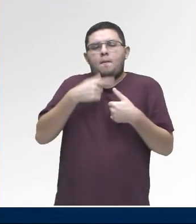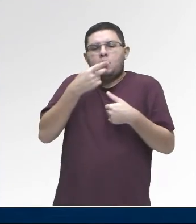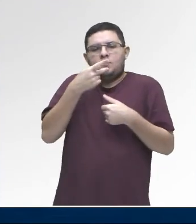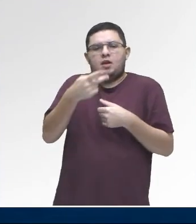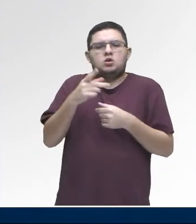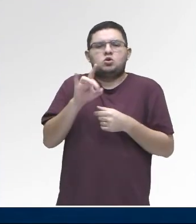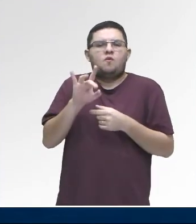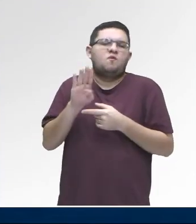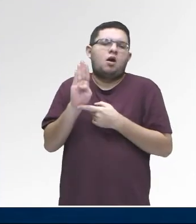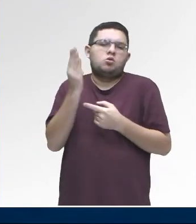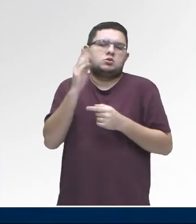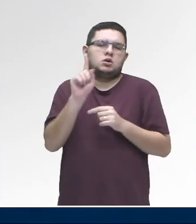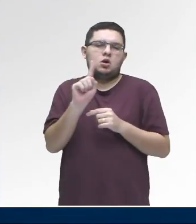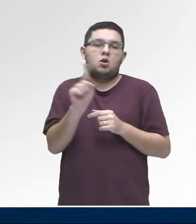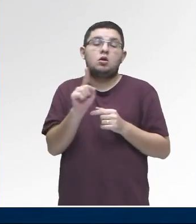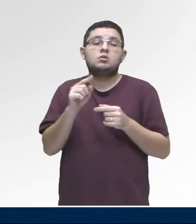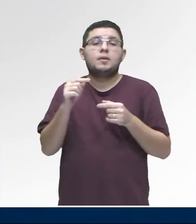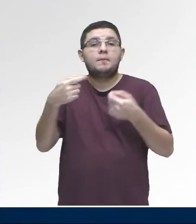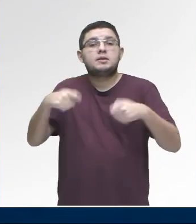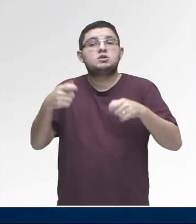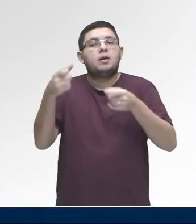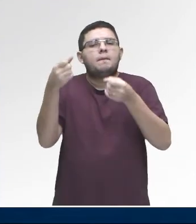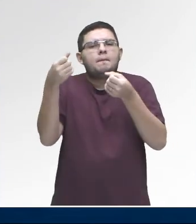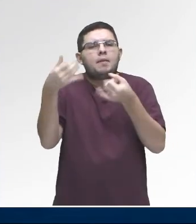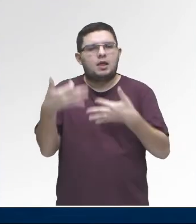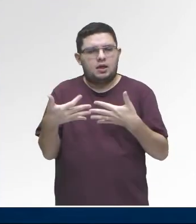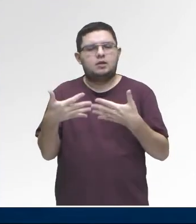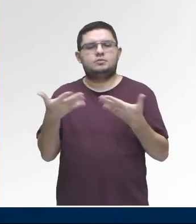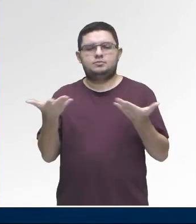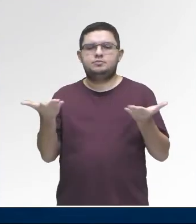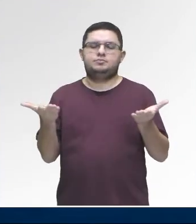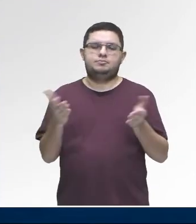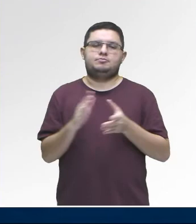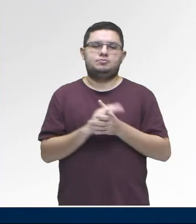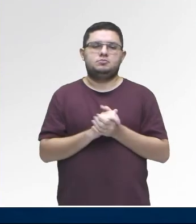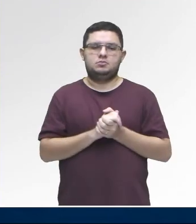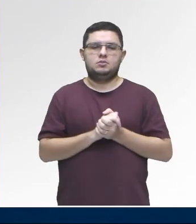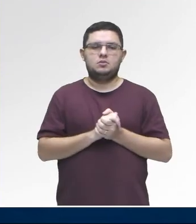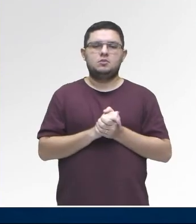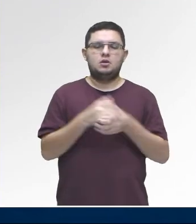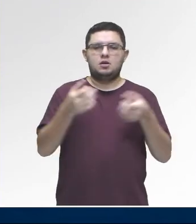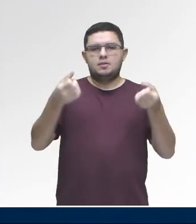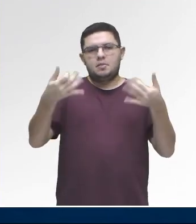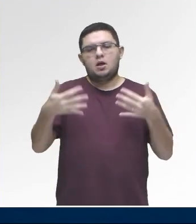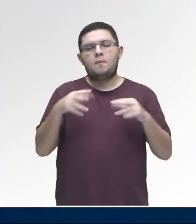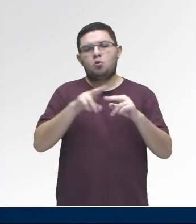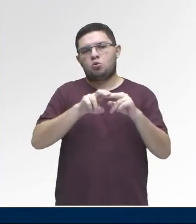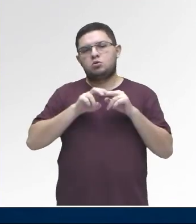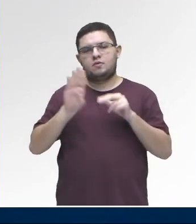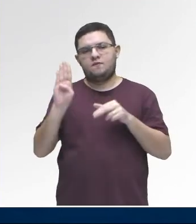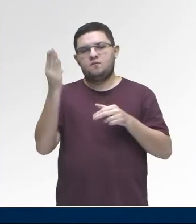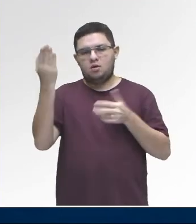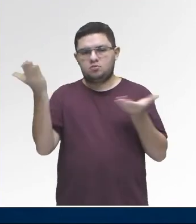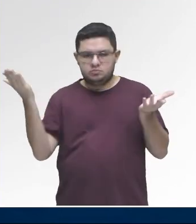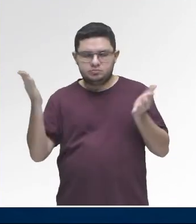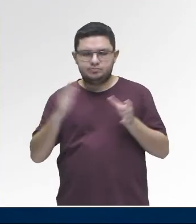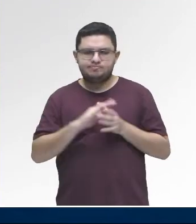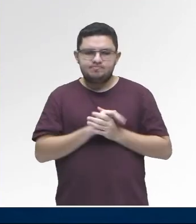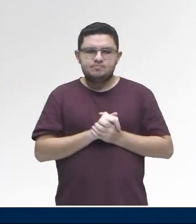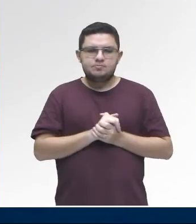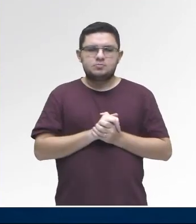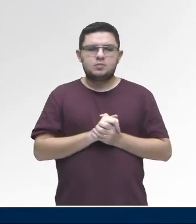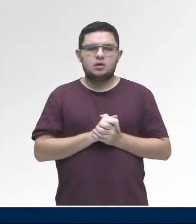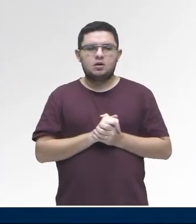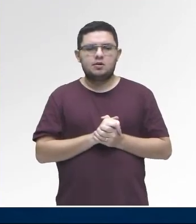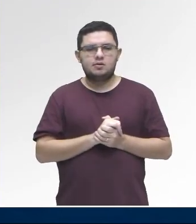falsa, né? Eu preciso dizer o porquê ela é uma alternativa falsa, tá